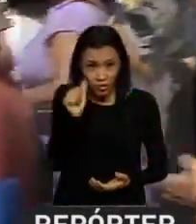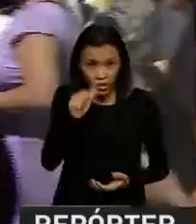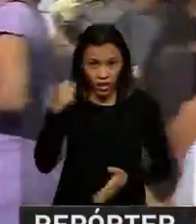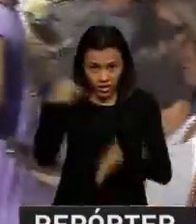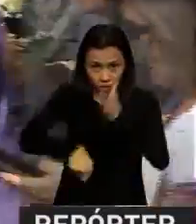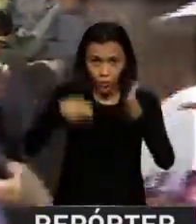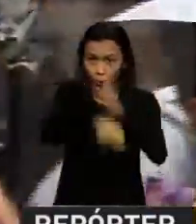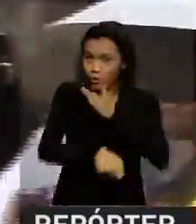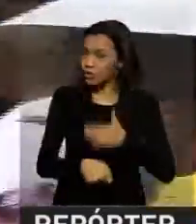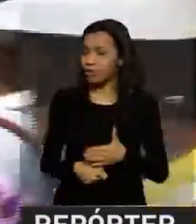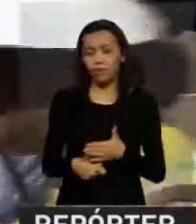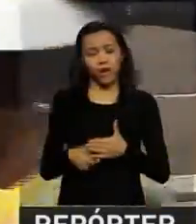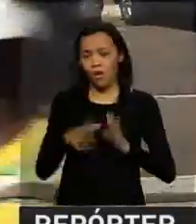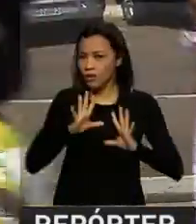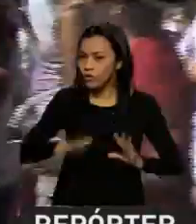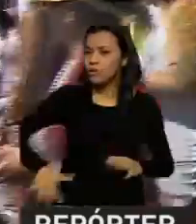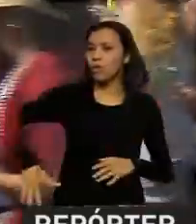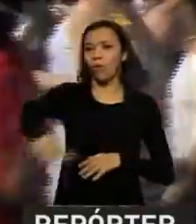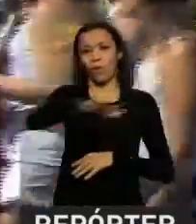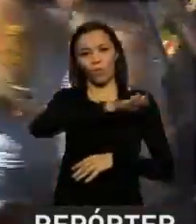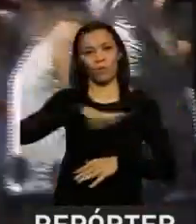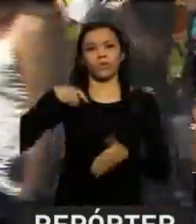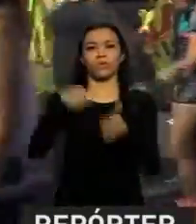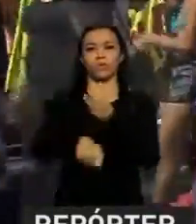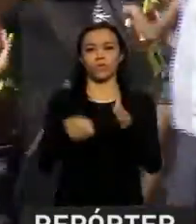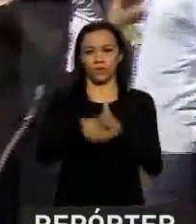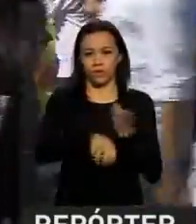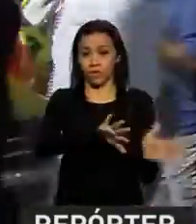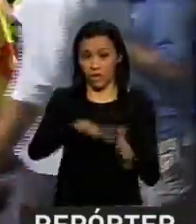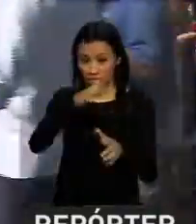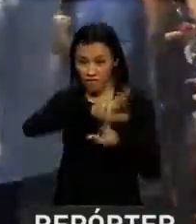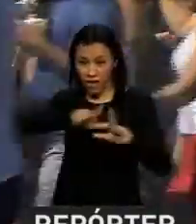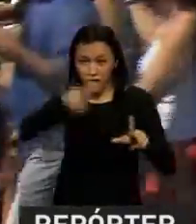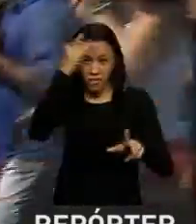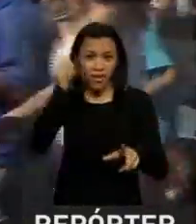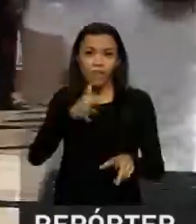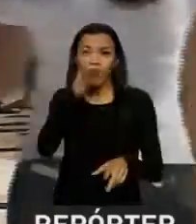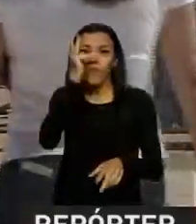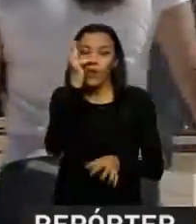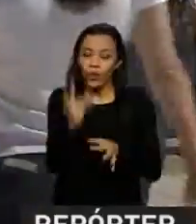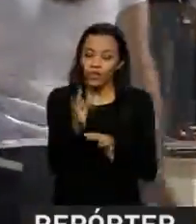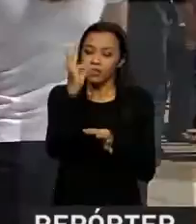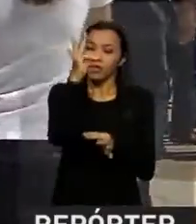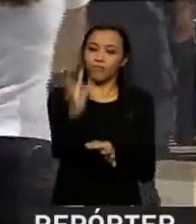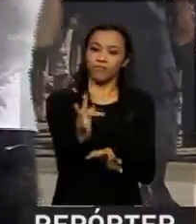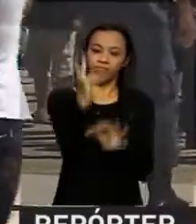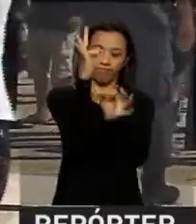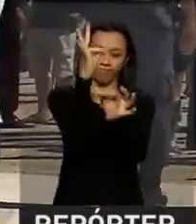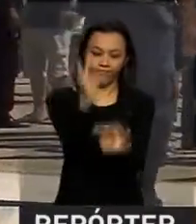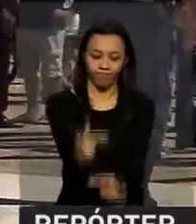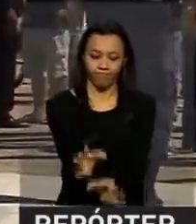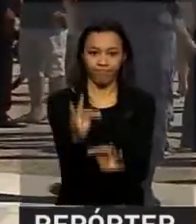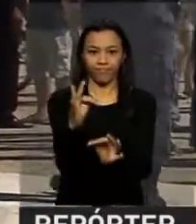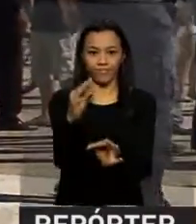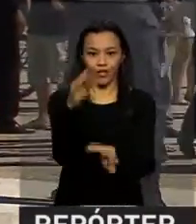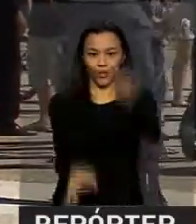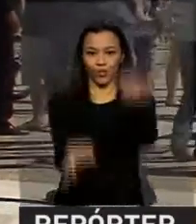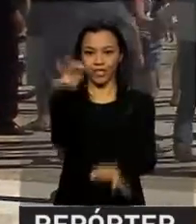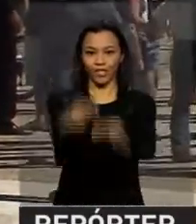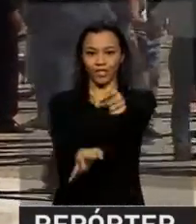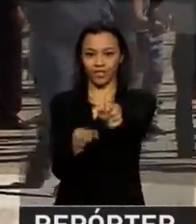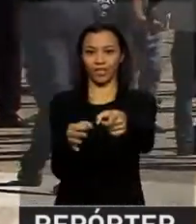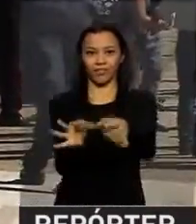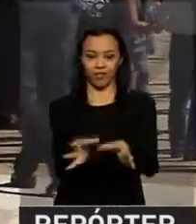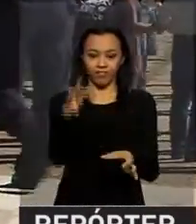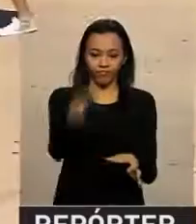né? Essa luta é de todos nós. Muitos manifestantes levavam flores, que foram colocadas junto à Estátua da Justiça, em frente ao